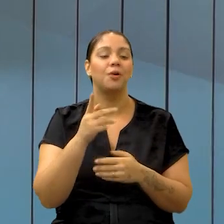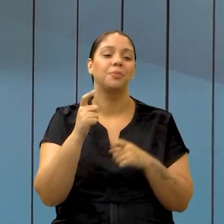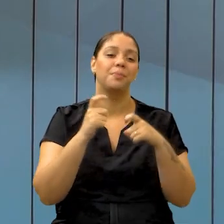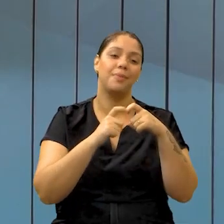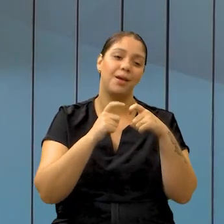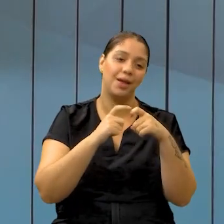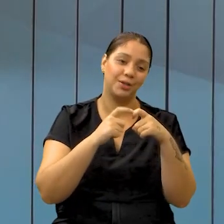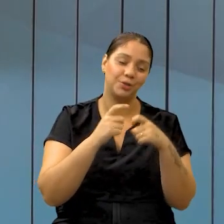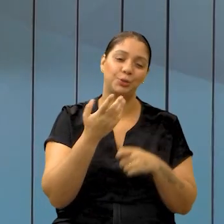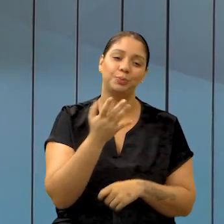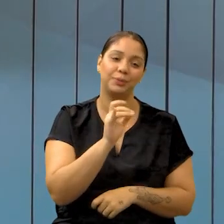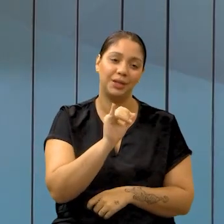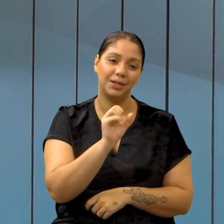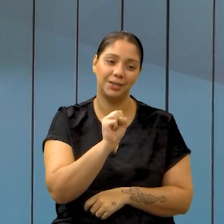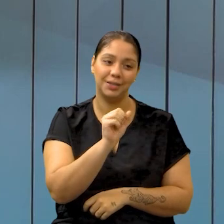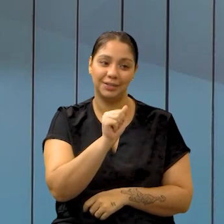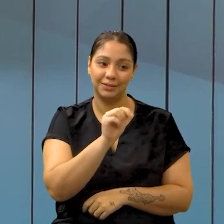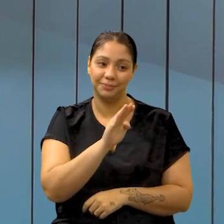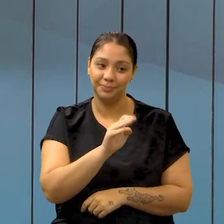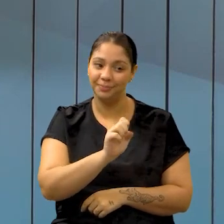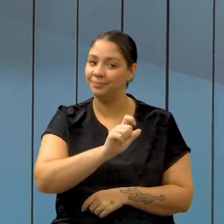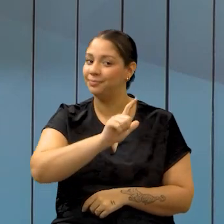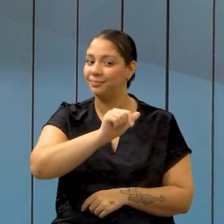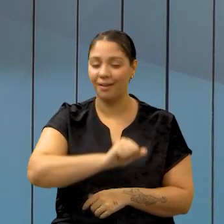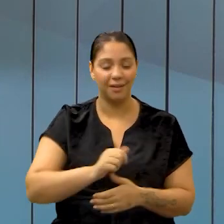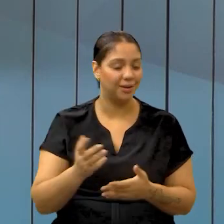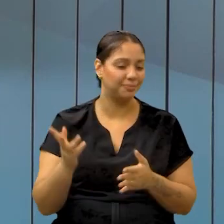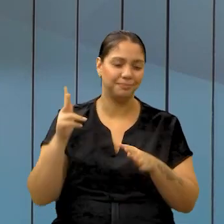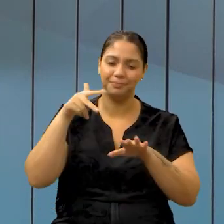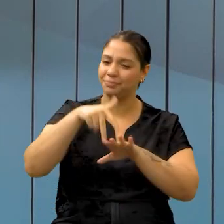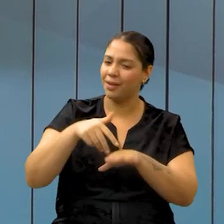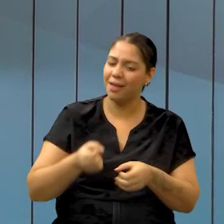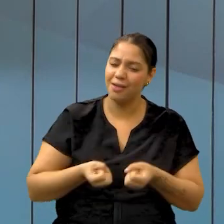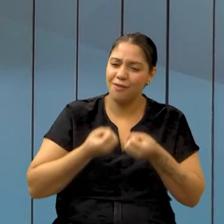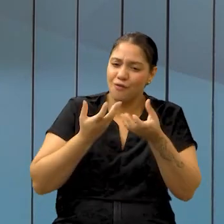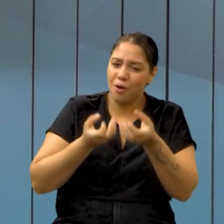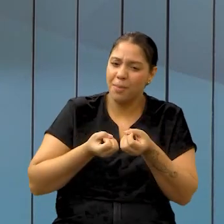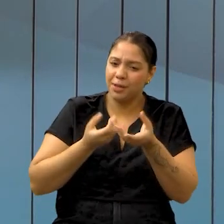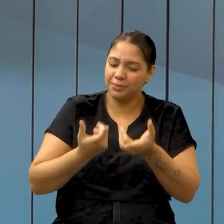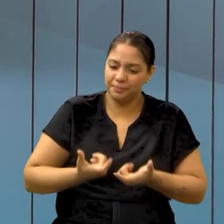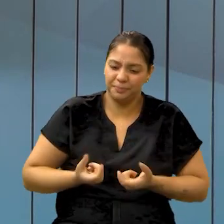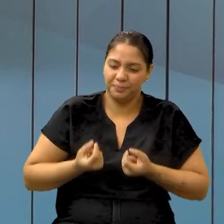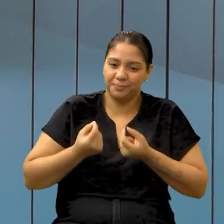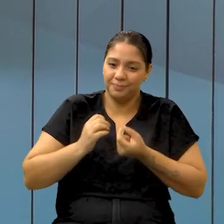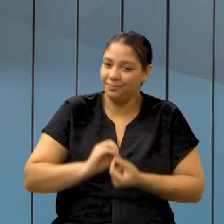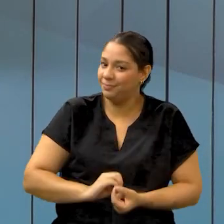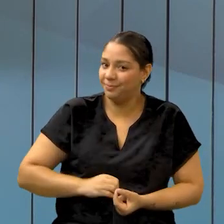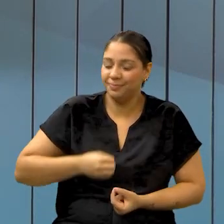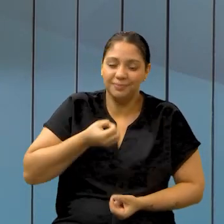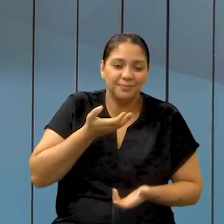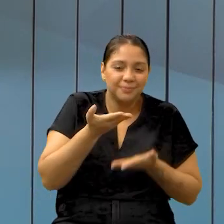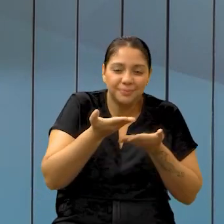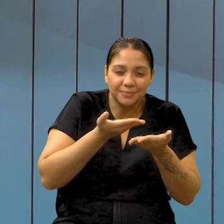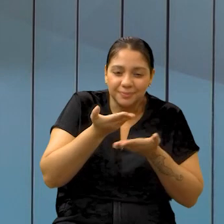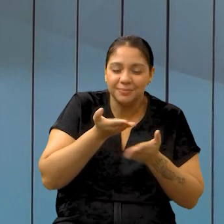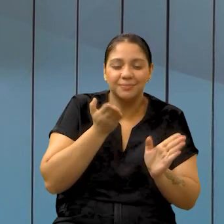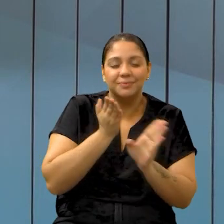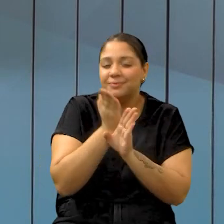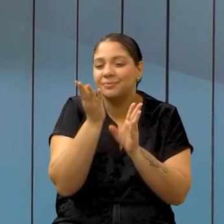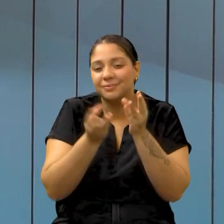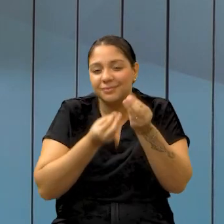Lima, oncologista, veio aqui, trouxe muita informação sobre o câncer coloretal, falamos de